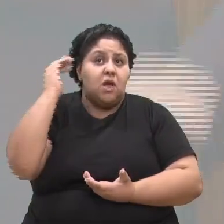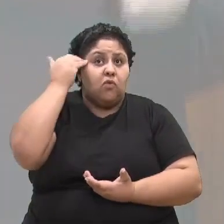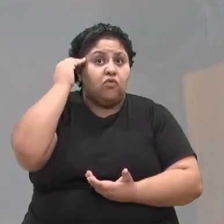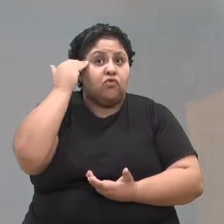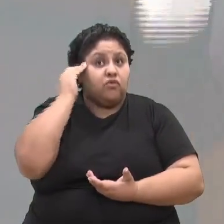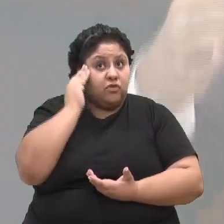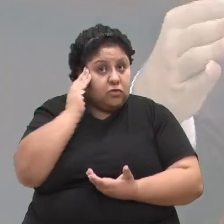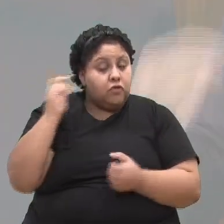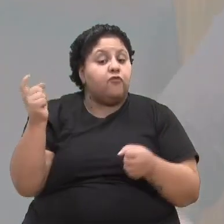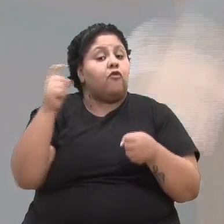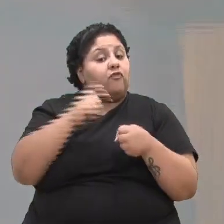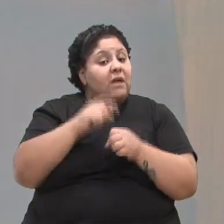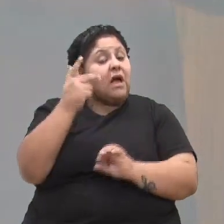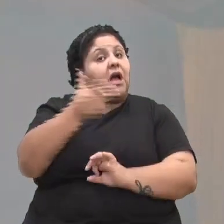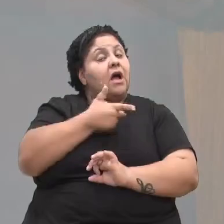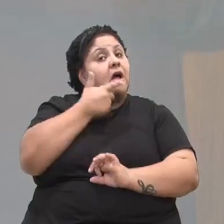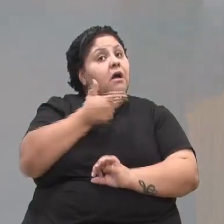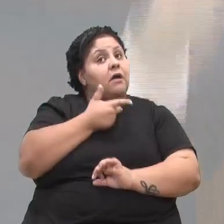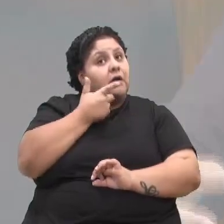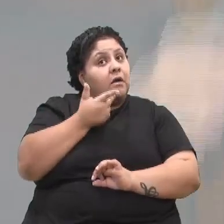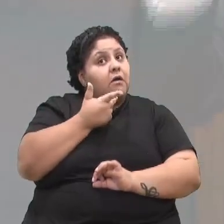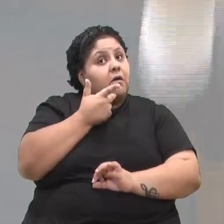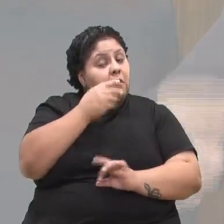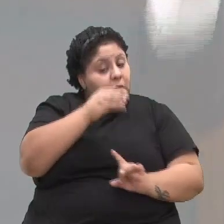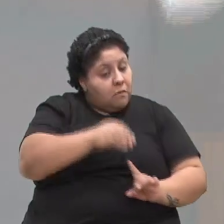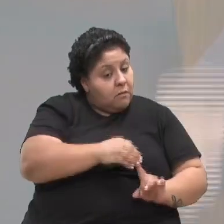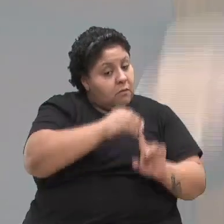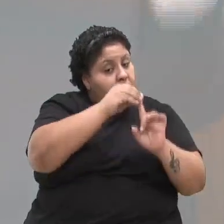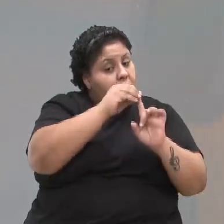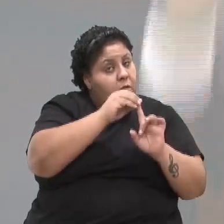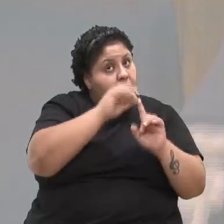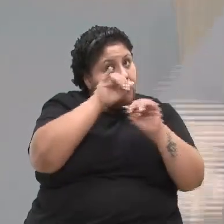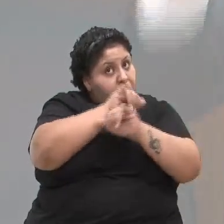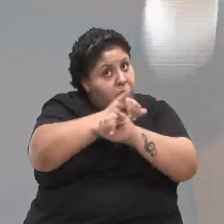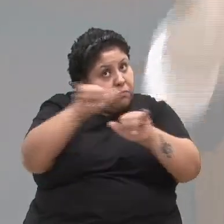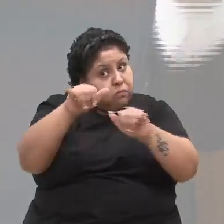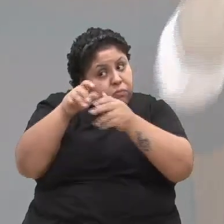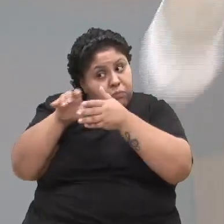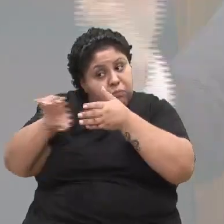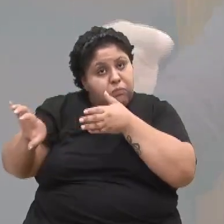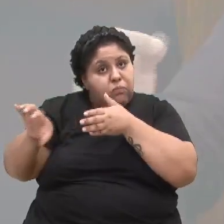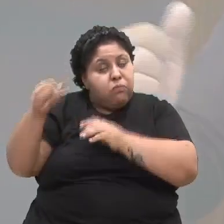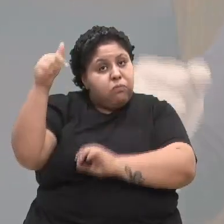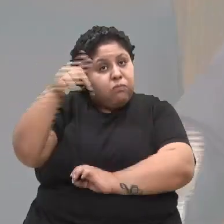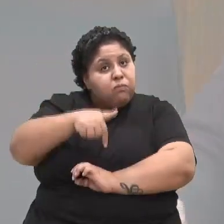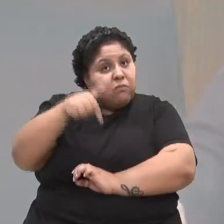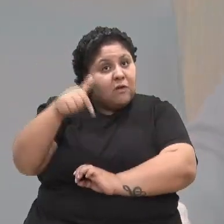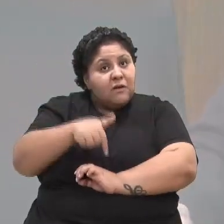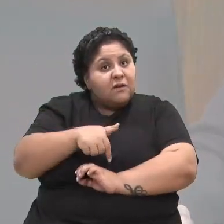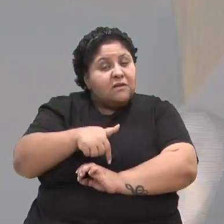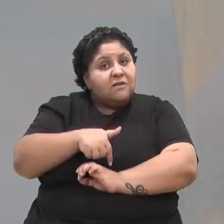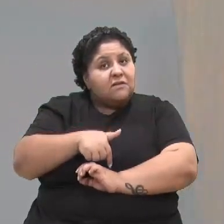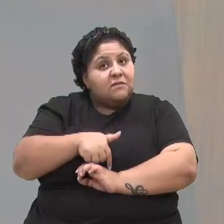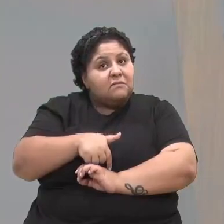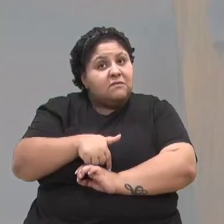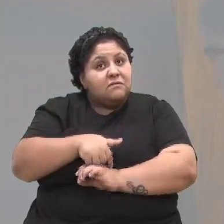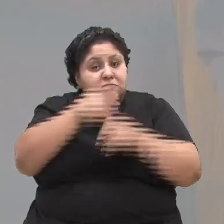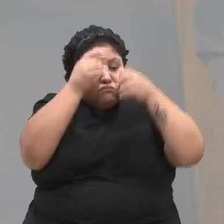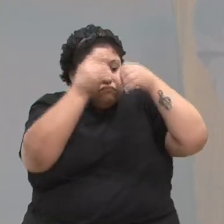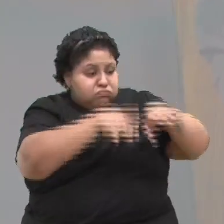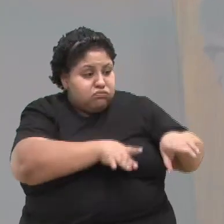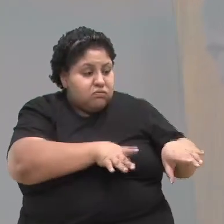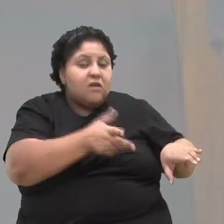Eu vou voltar a dizer. O principal cabo eleitoral da oposição são essas incompetências. Falamos